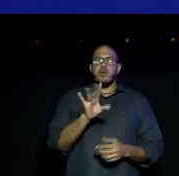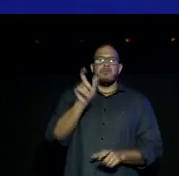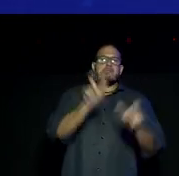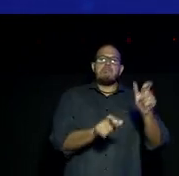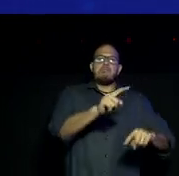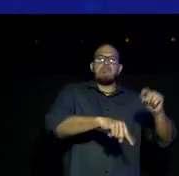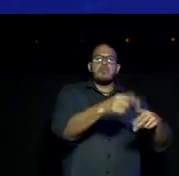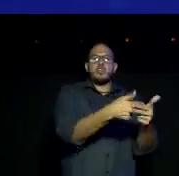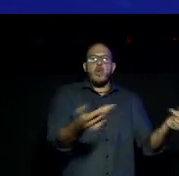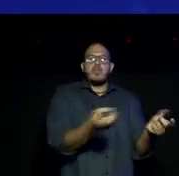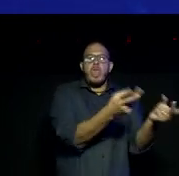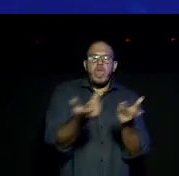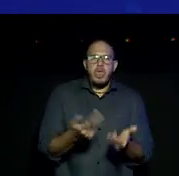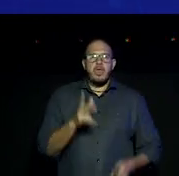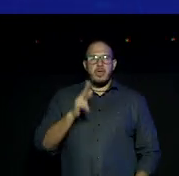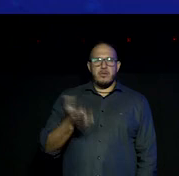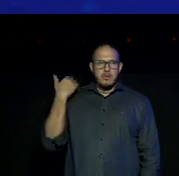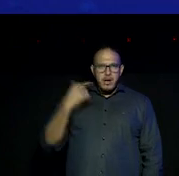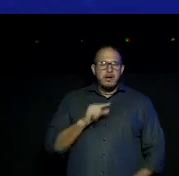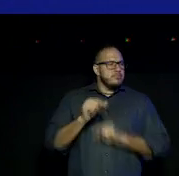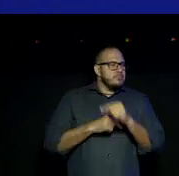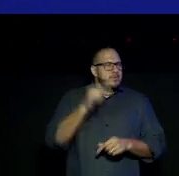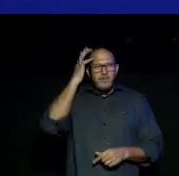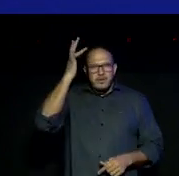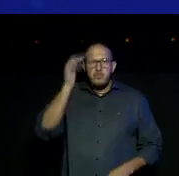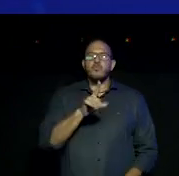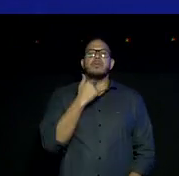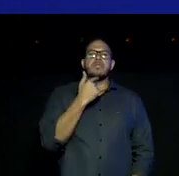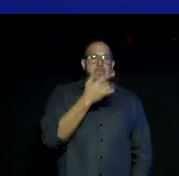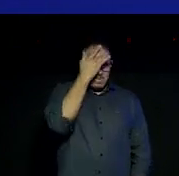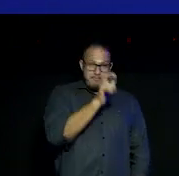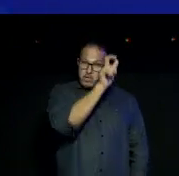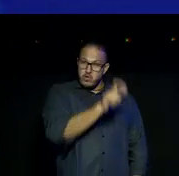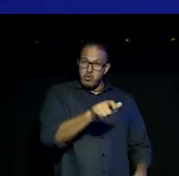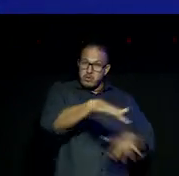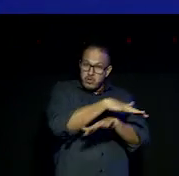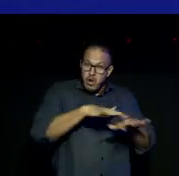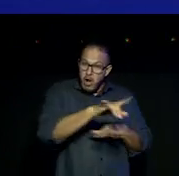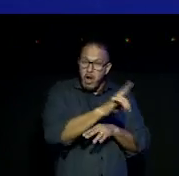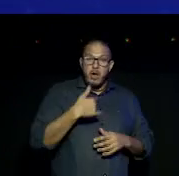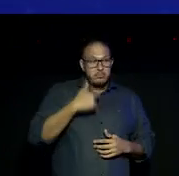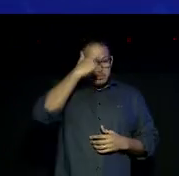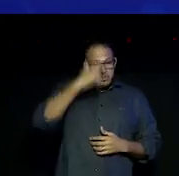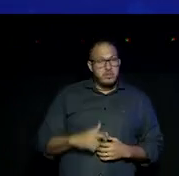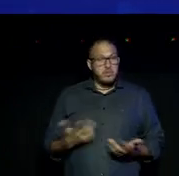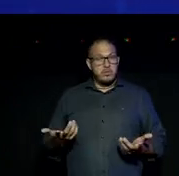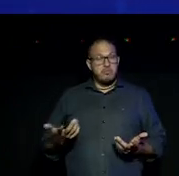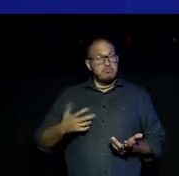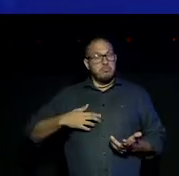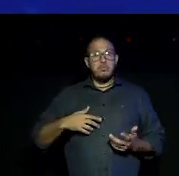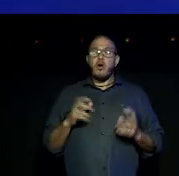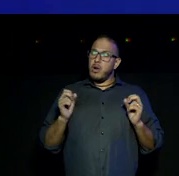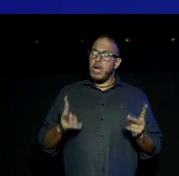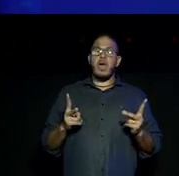coisas. Como dizia Kant, um grande filósofo: não coloque o ser humano como meio. O ser humano é sempre um fim em si. Tá